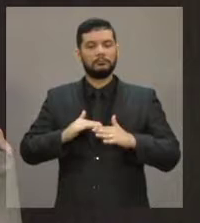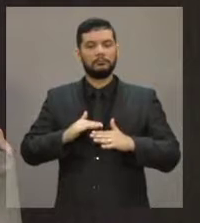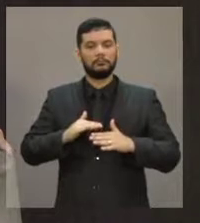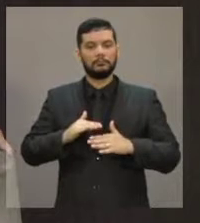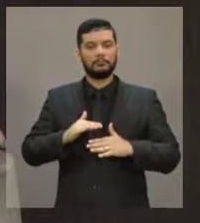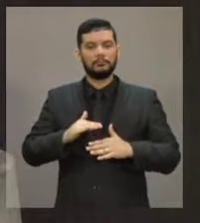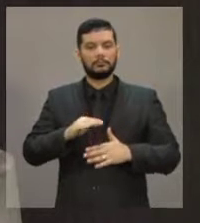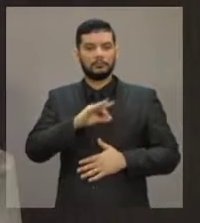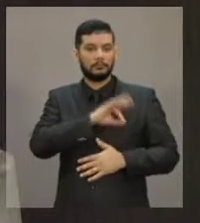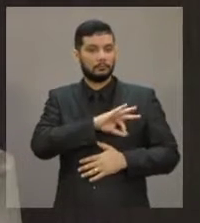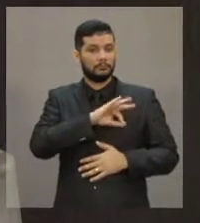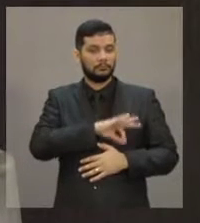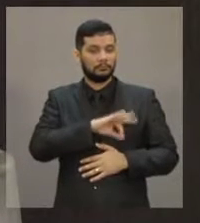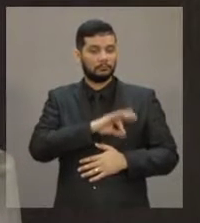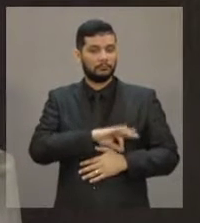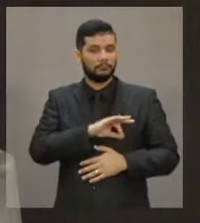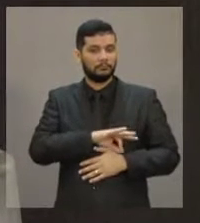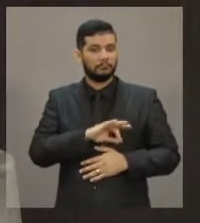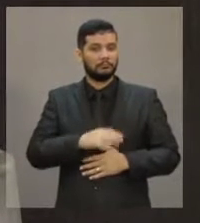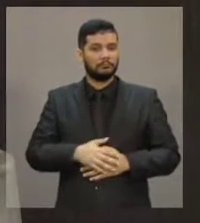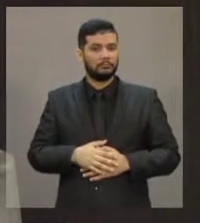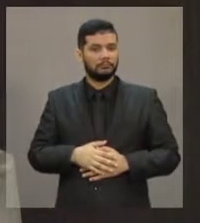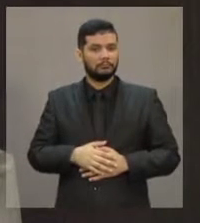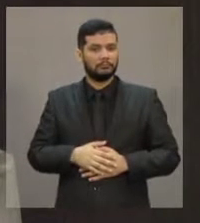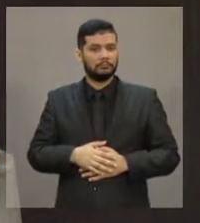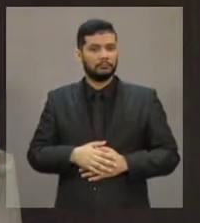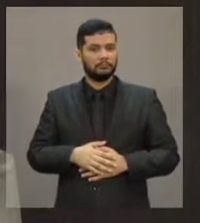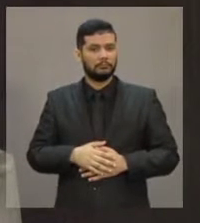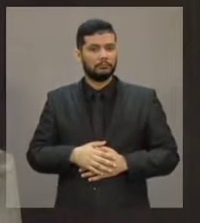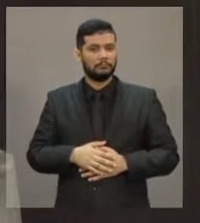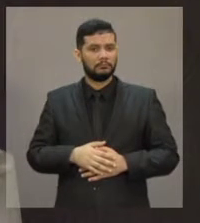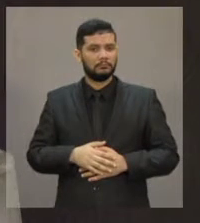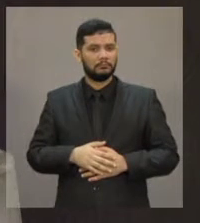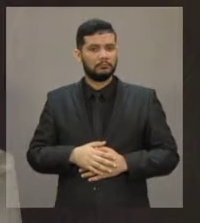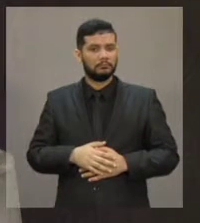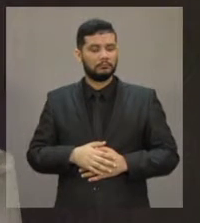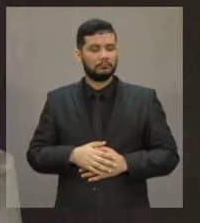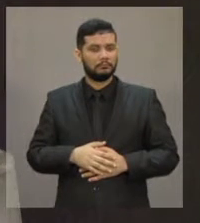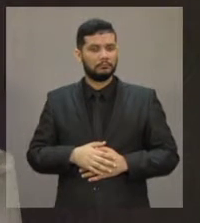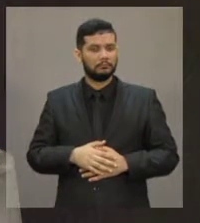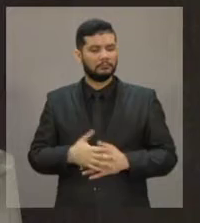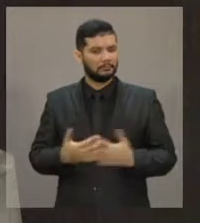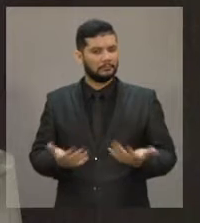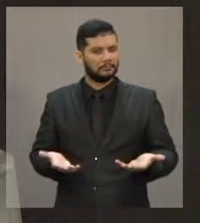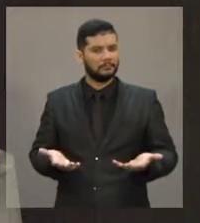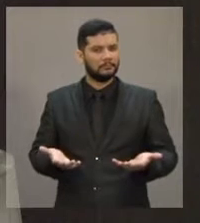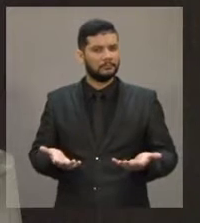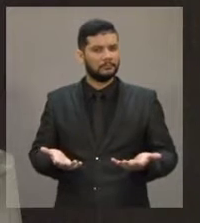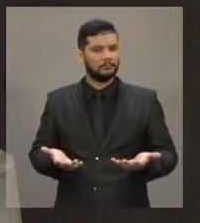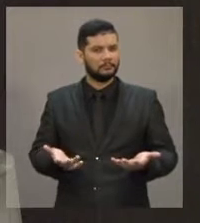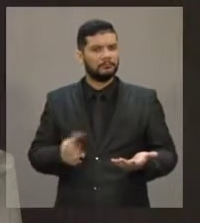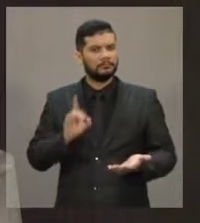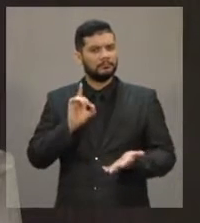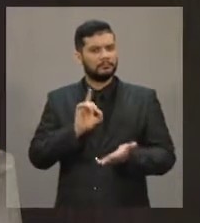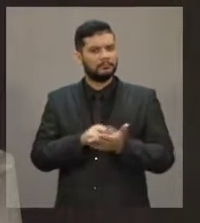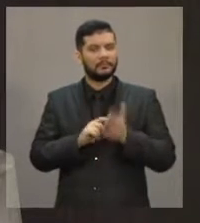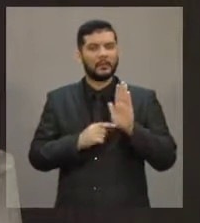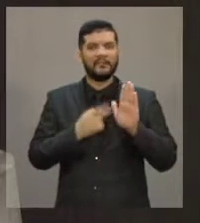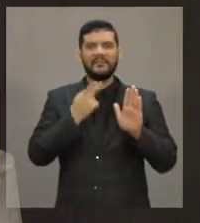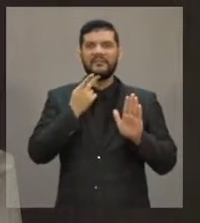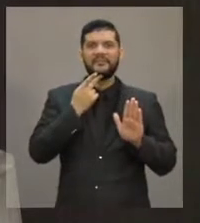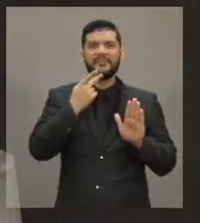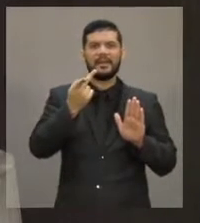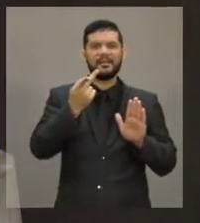remunerado da massa trabalhadora brasileira. Portanto, há uma hipocrisia e